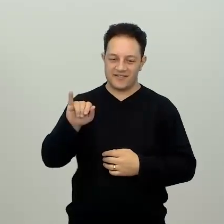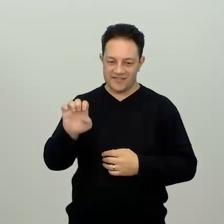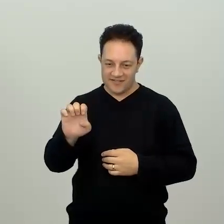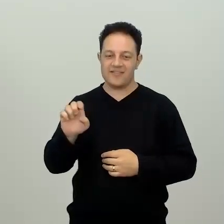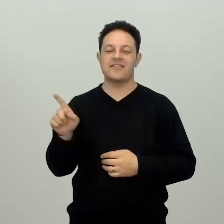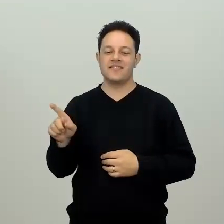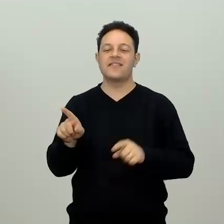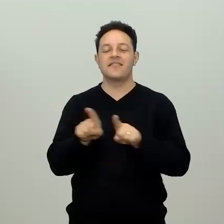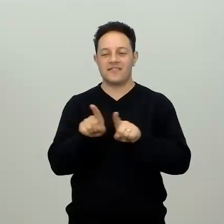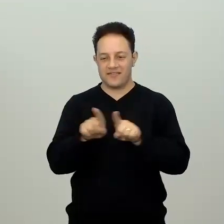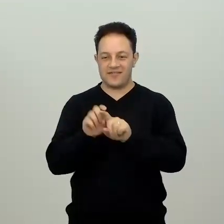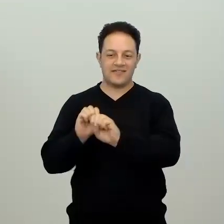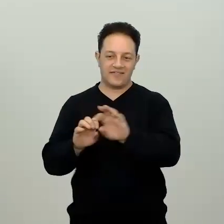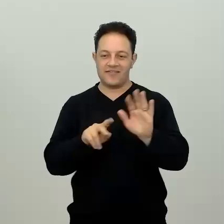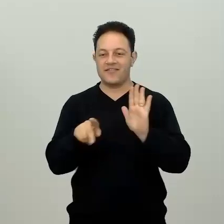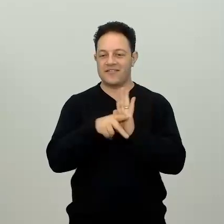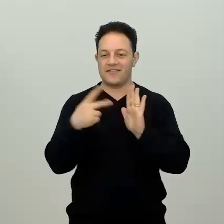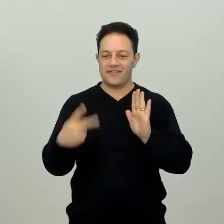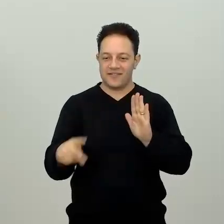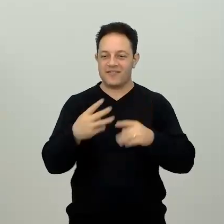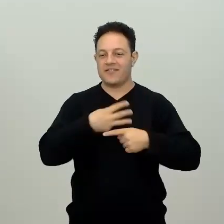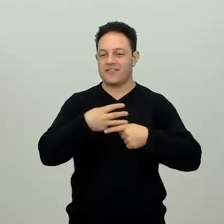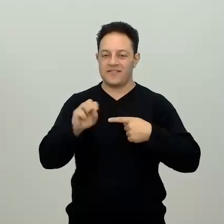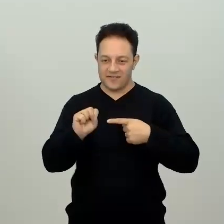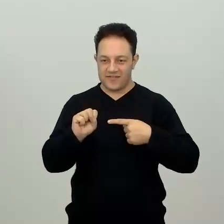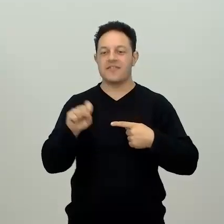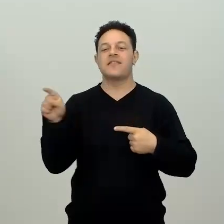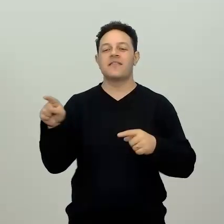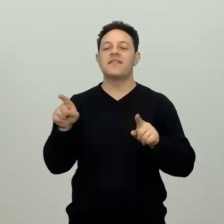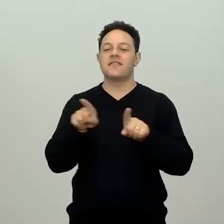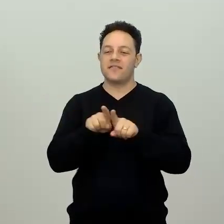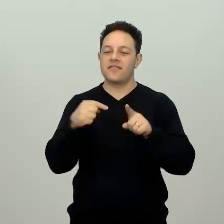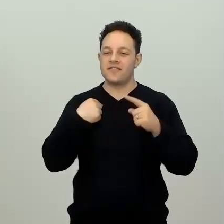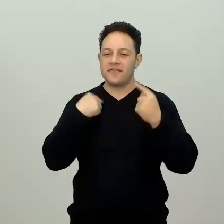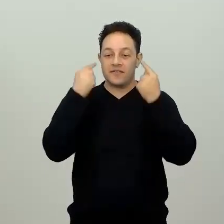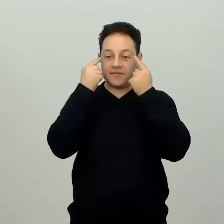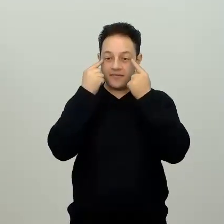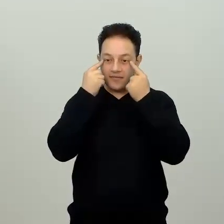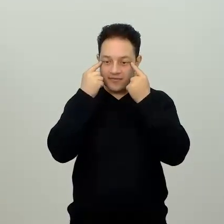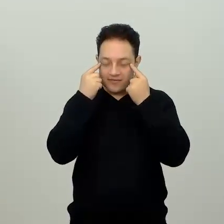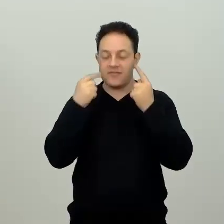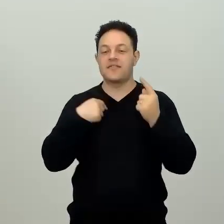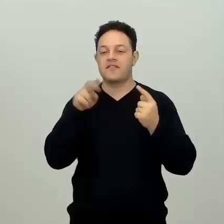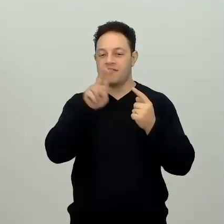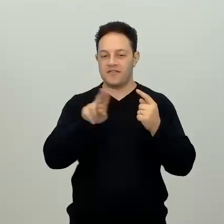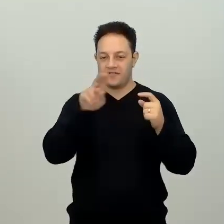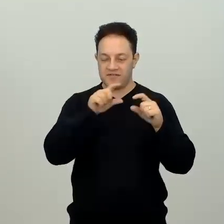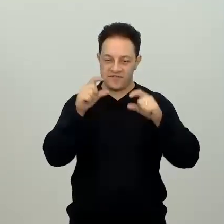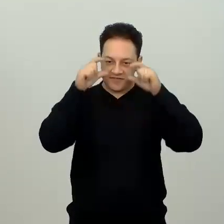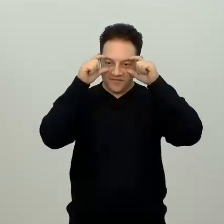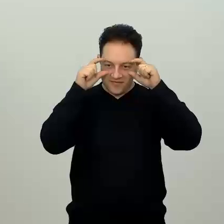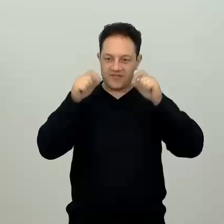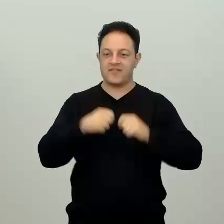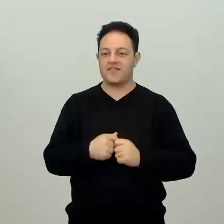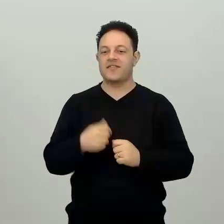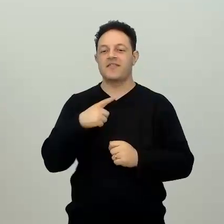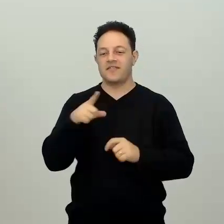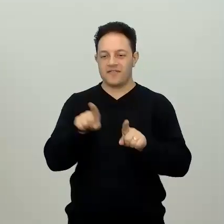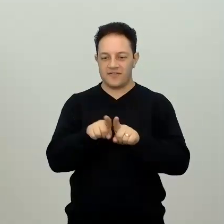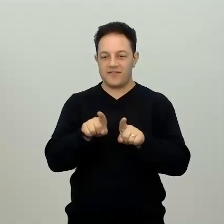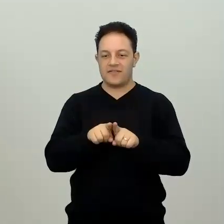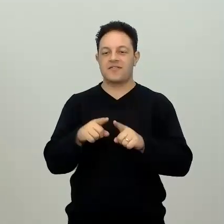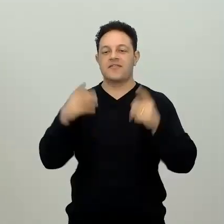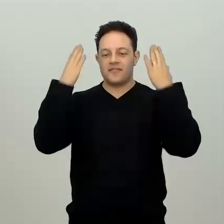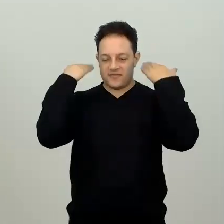EFAP também. E como vocês podem ver, também sou oriental, né? Uso óculos. Ele tem o cabelo na altura